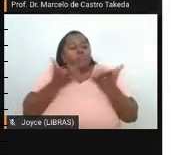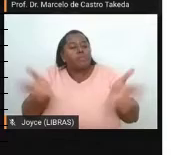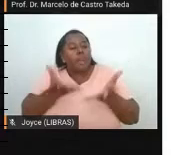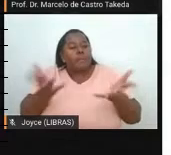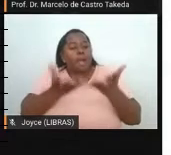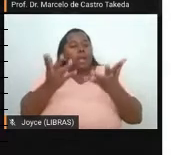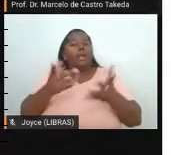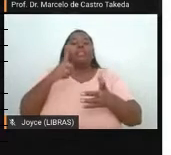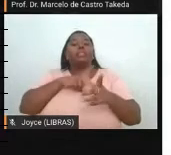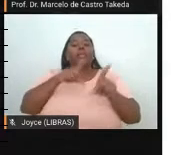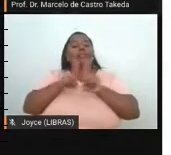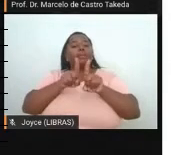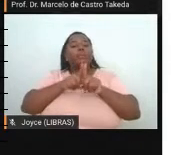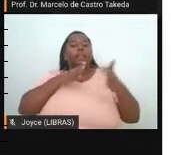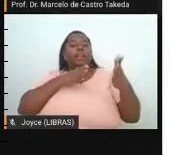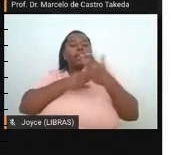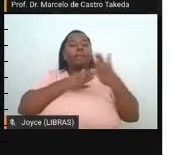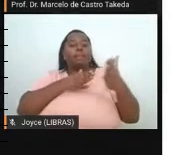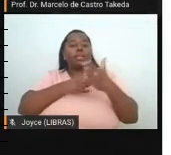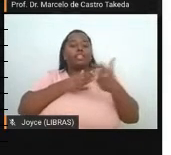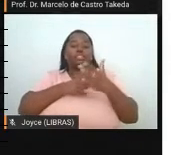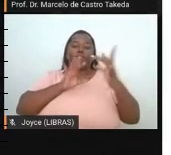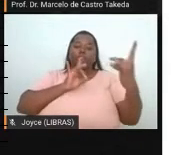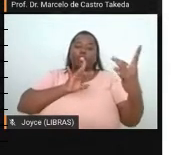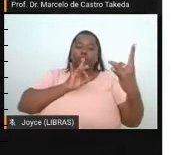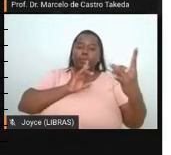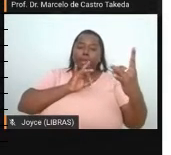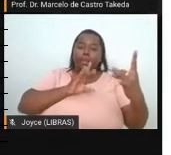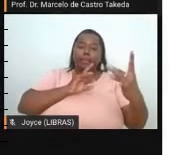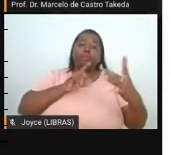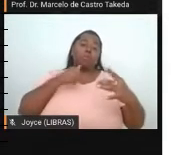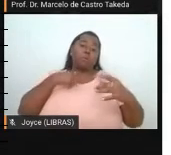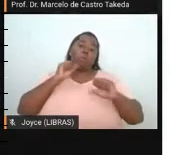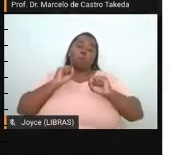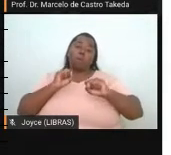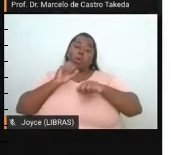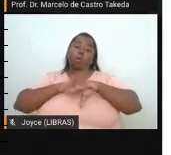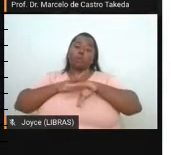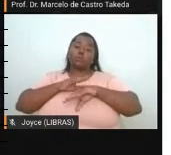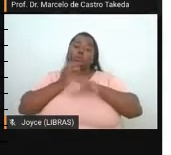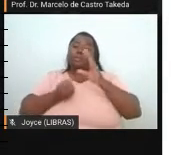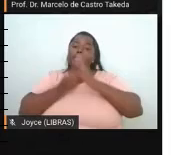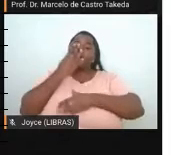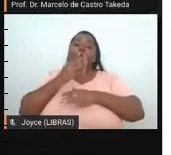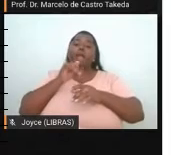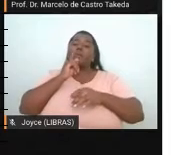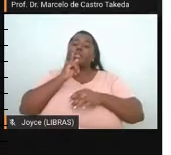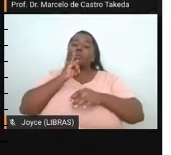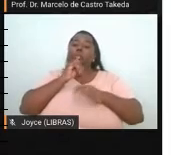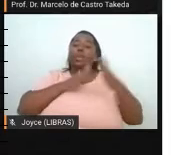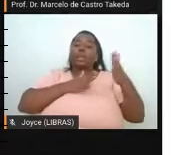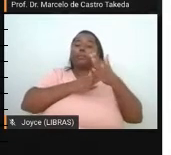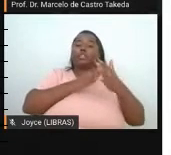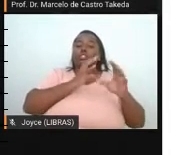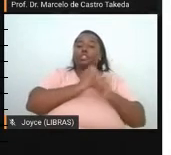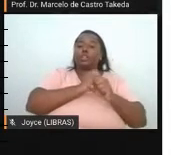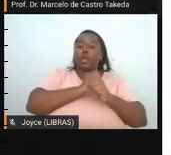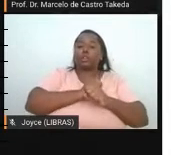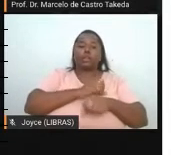estabelecido esse feedback pode ser estabelecido a partir de limites de nota. Então, eu posso adicionar outros limites,